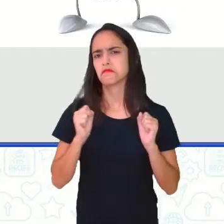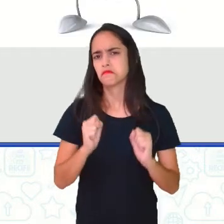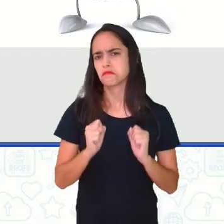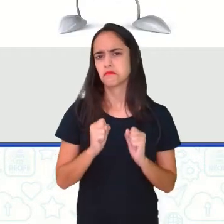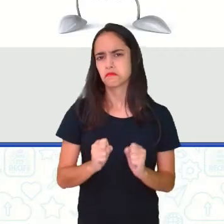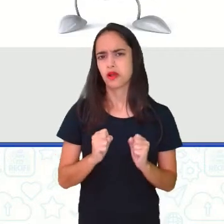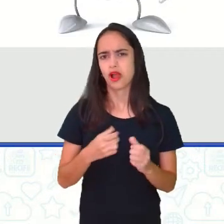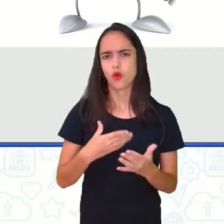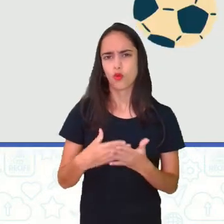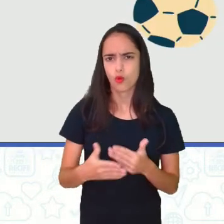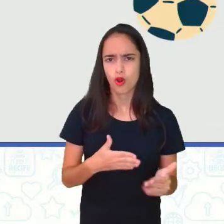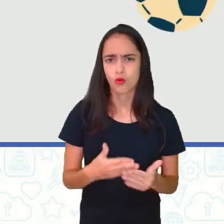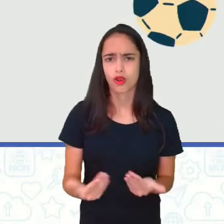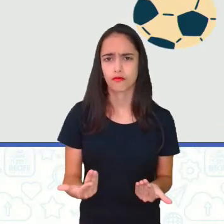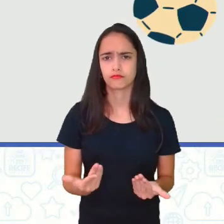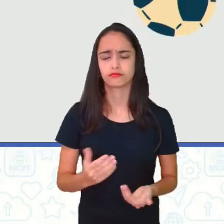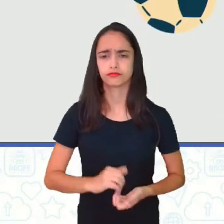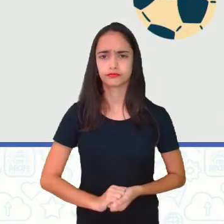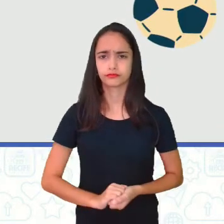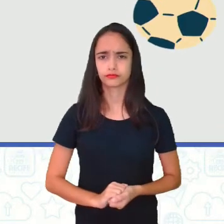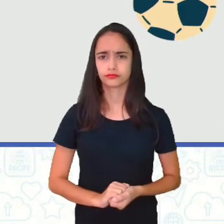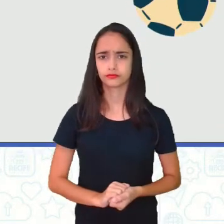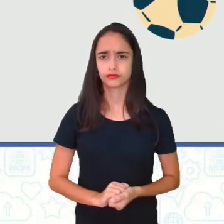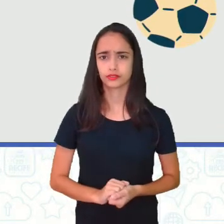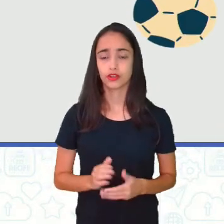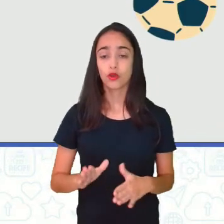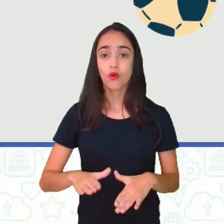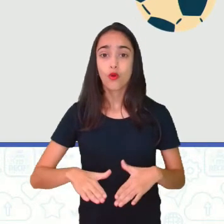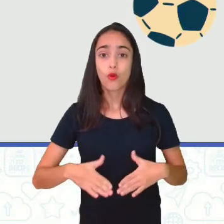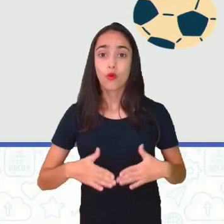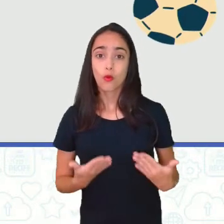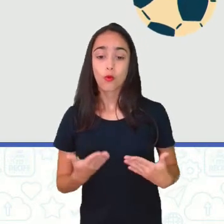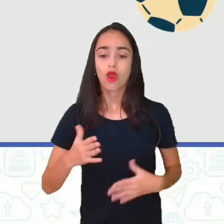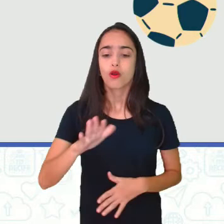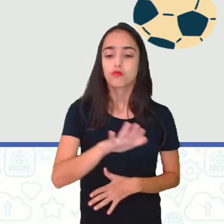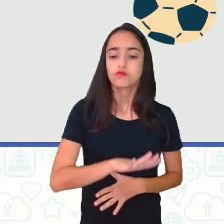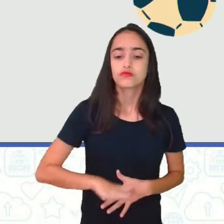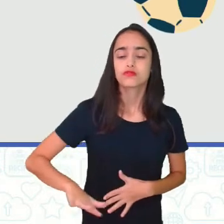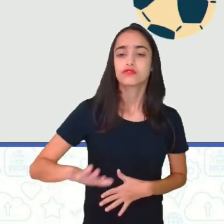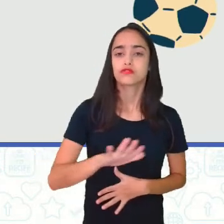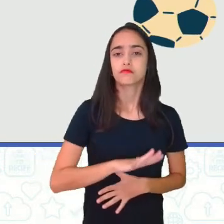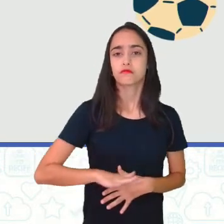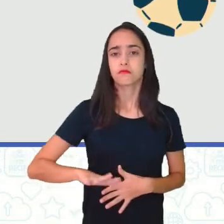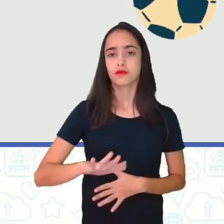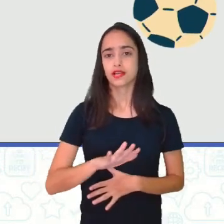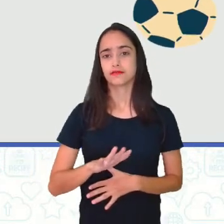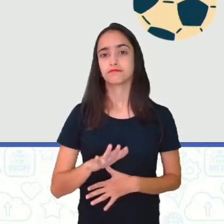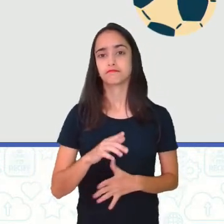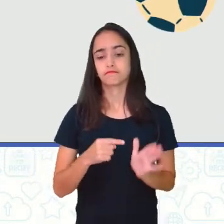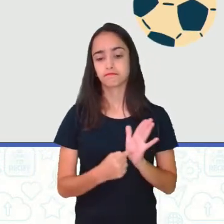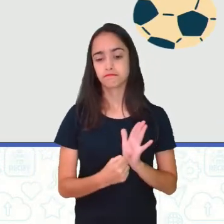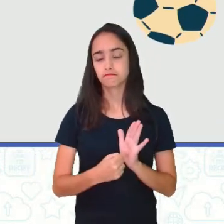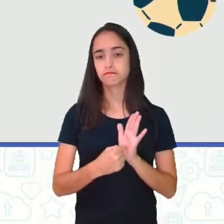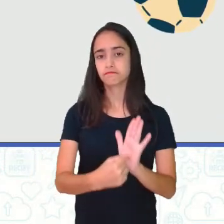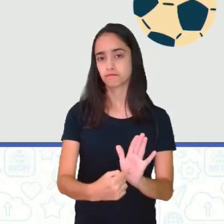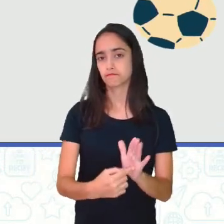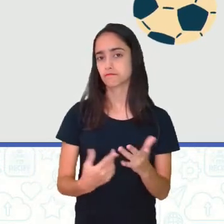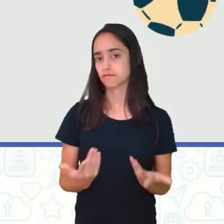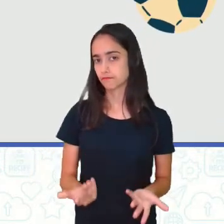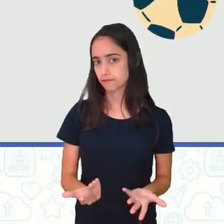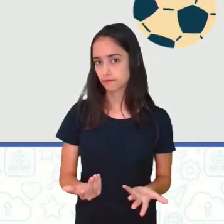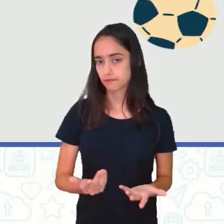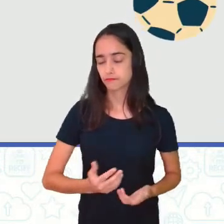fazer um gol. Bem, qual é o meu espaço amostral? Meu